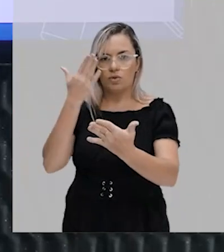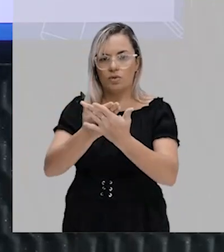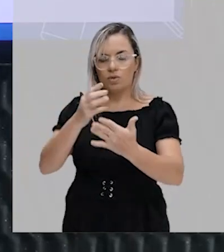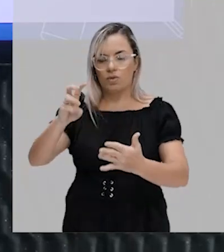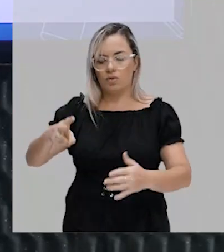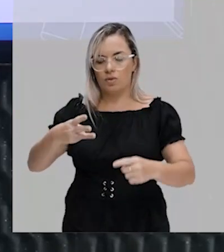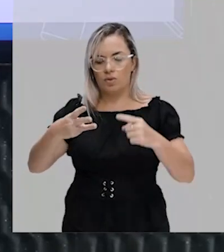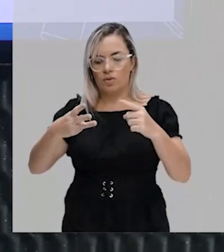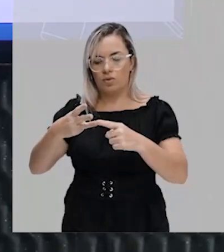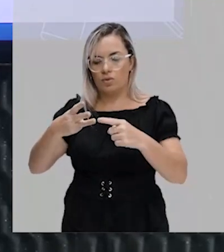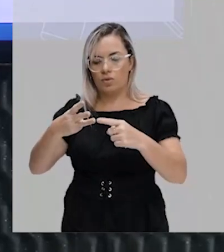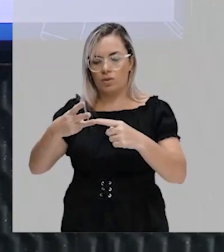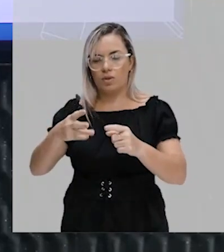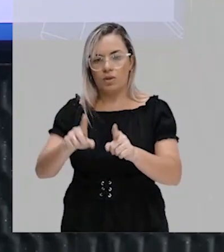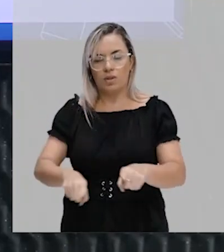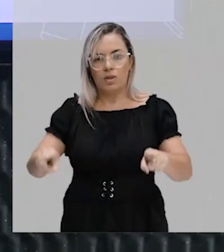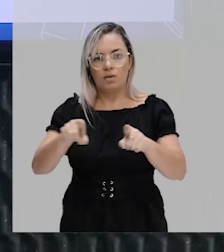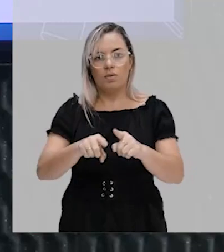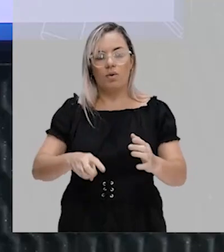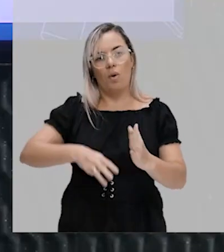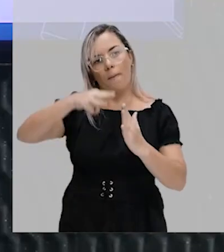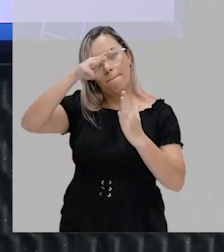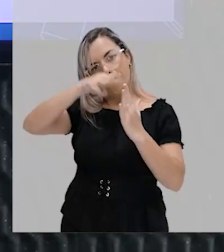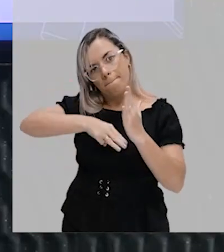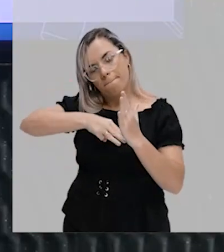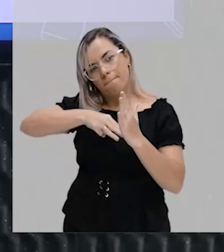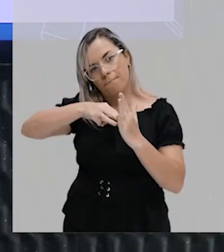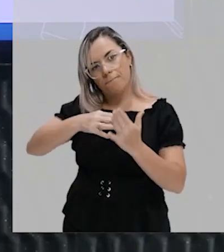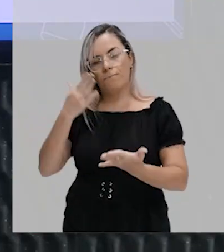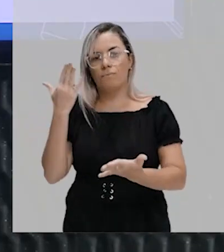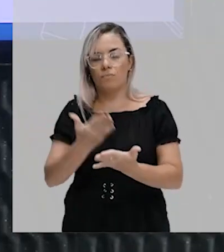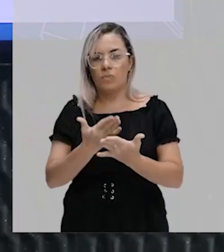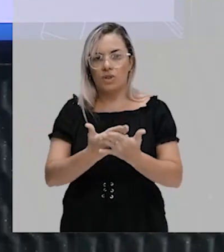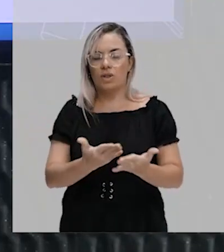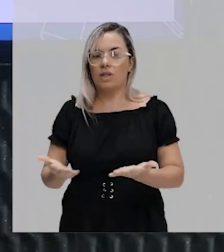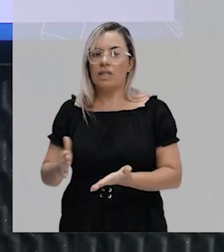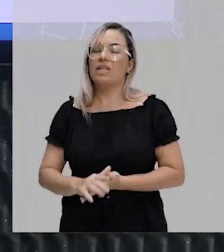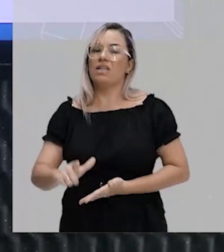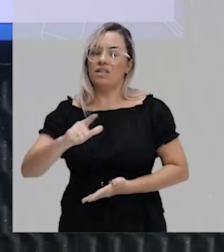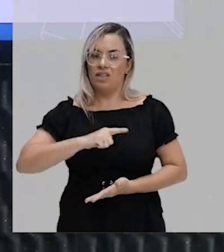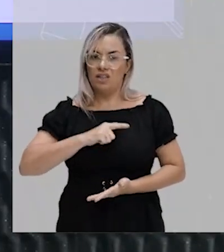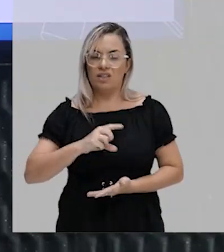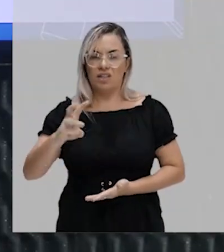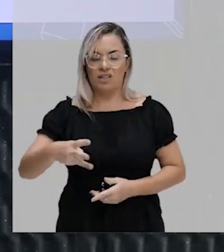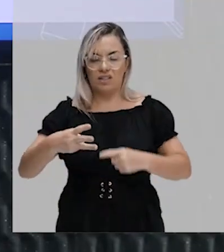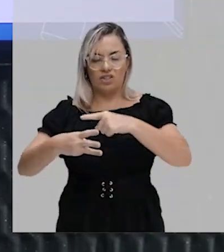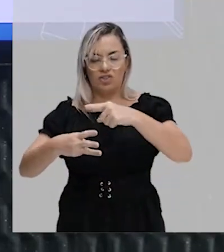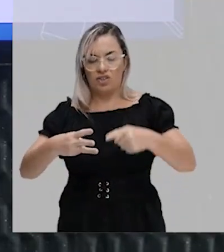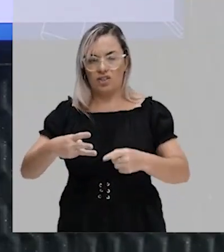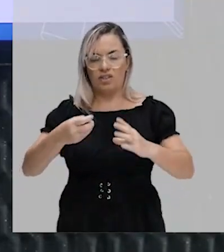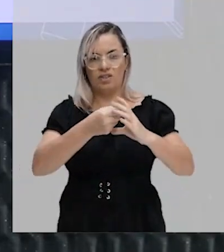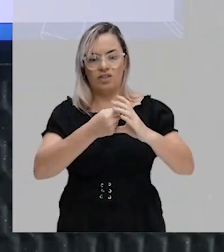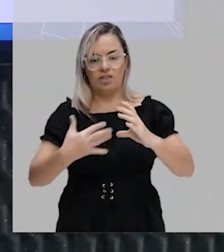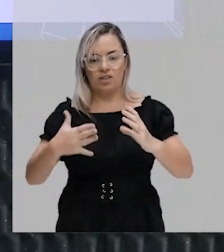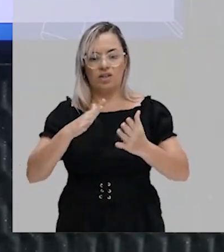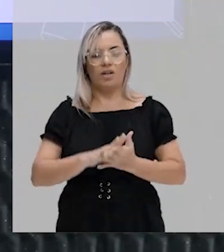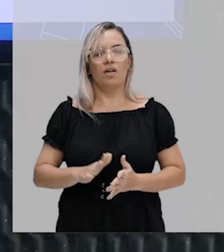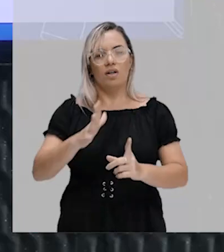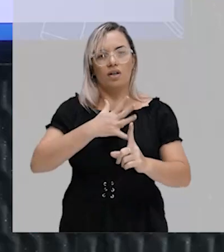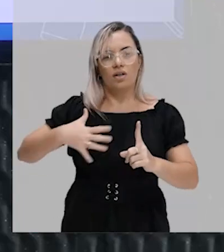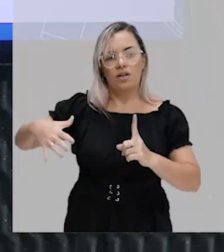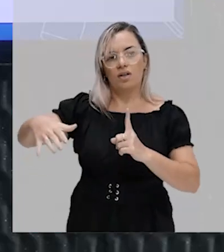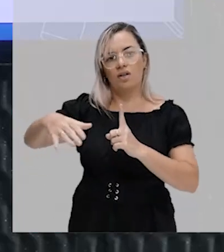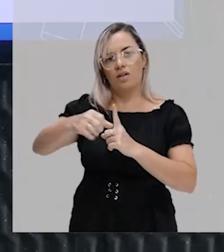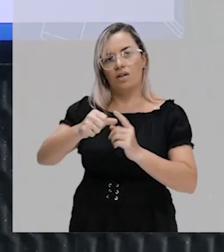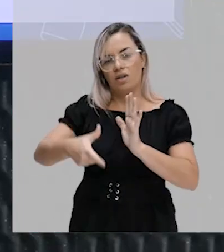e ela precisa ter um método. No mínimo, tem que ter essas três características. O que a sociologia